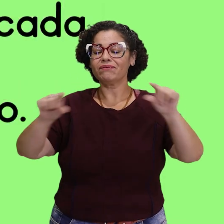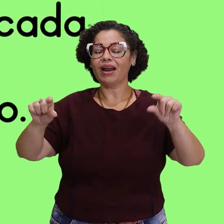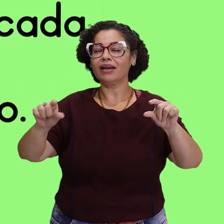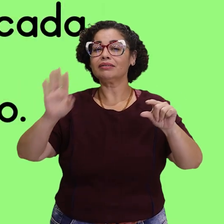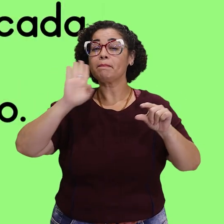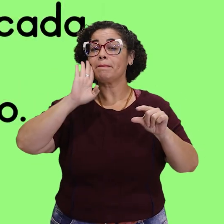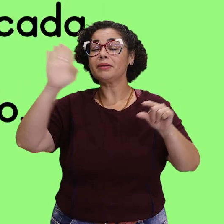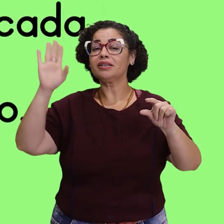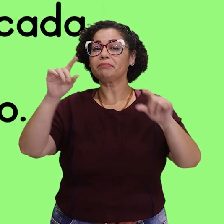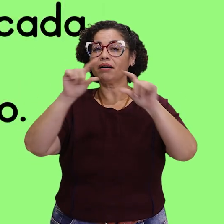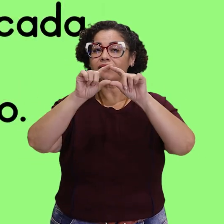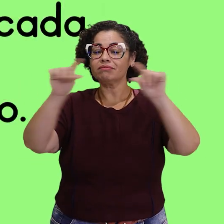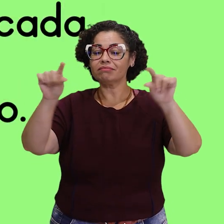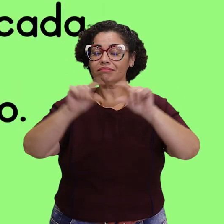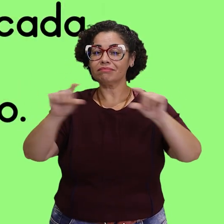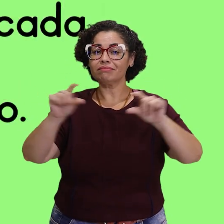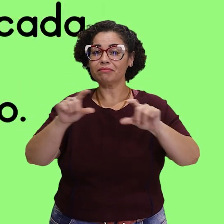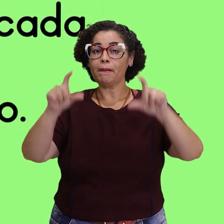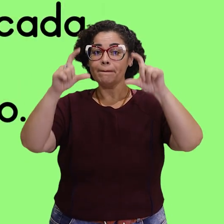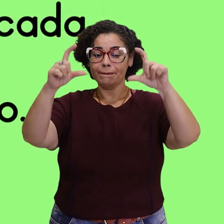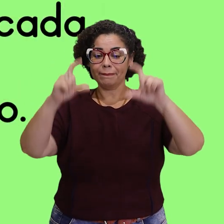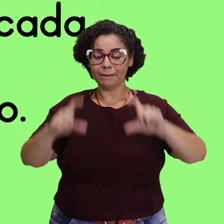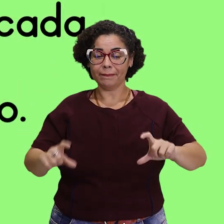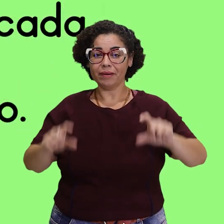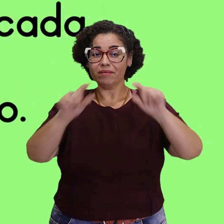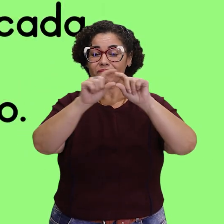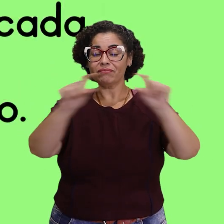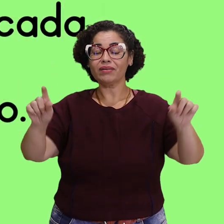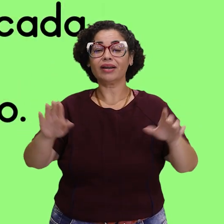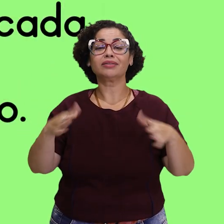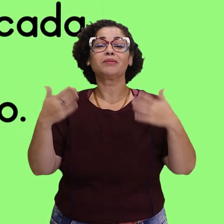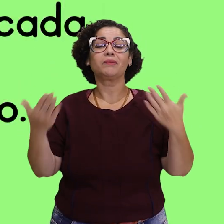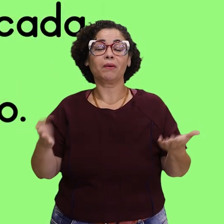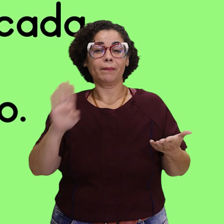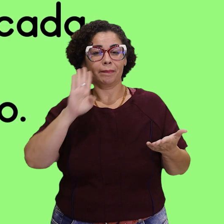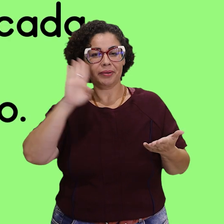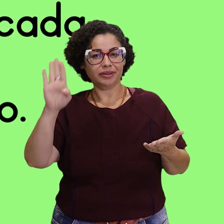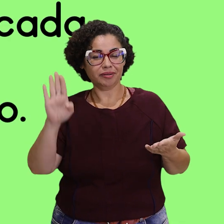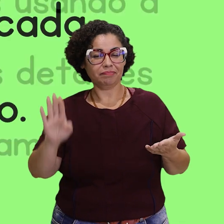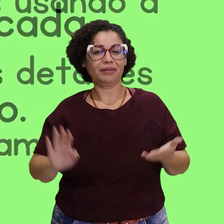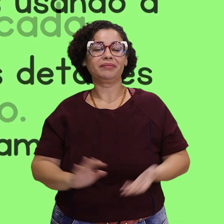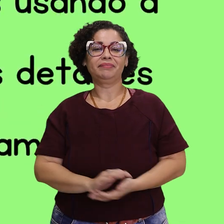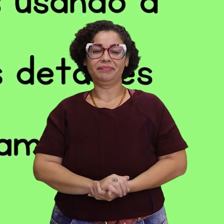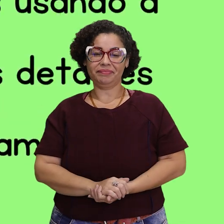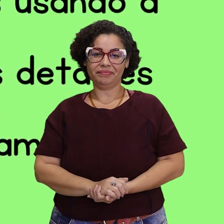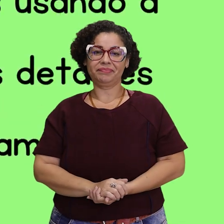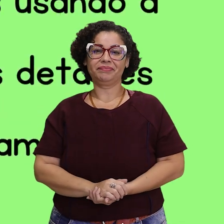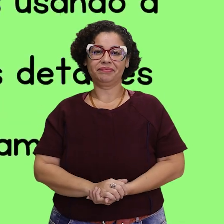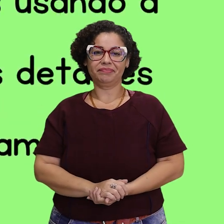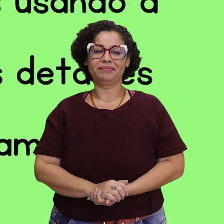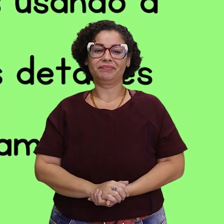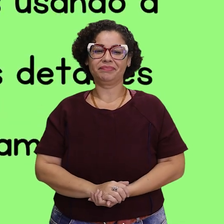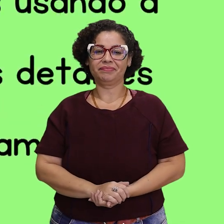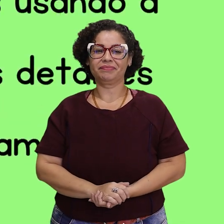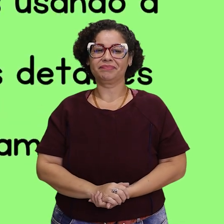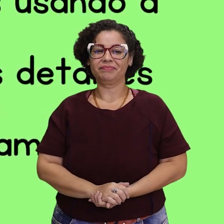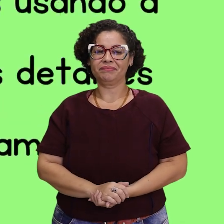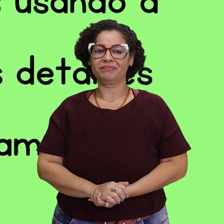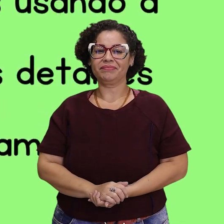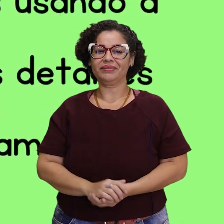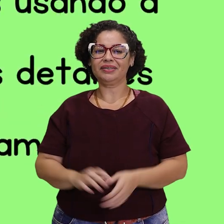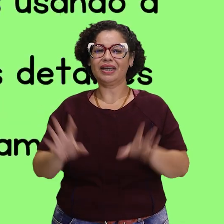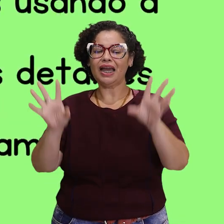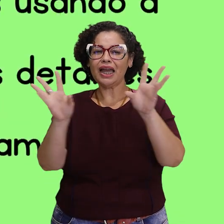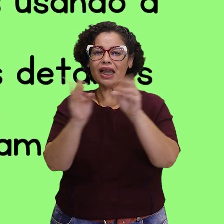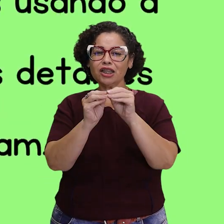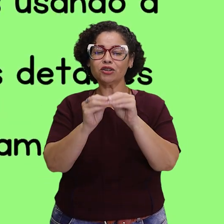frase principal de cada parágrafo, tá bom? Olha a outra. Resuma